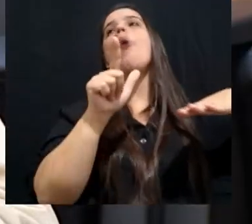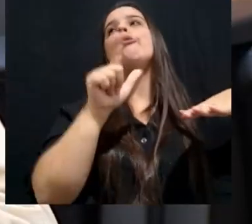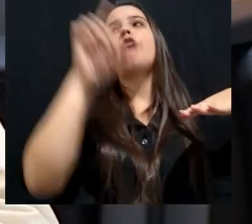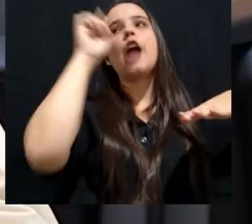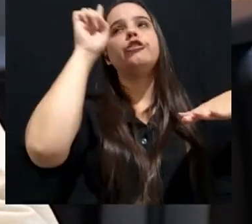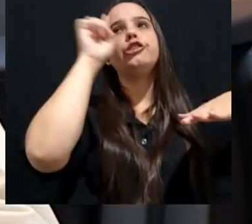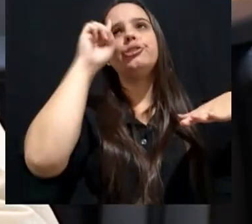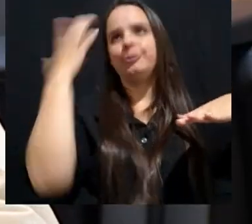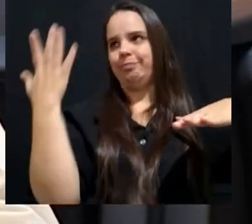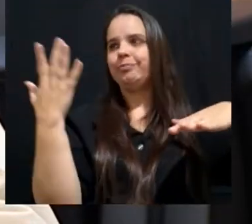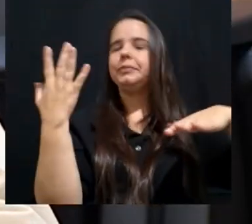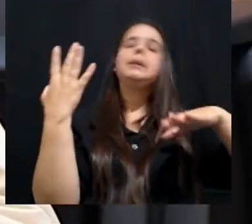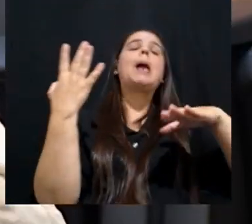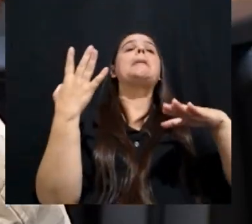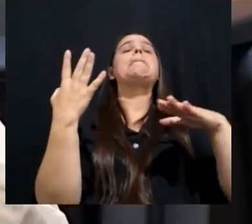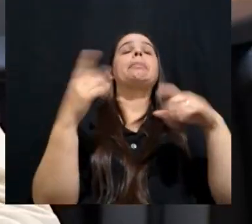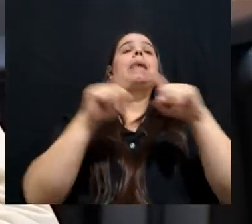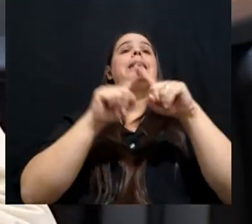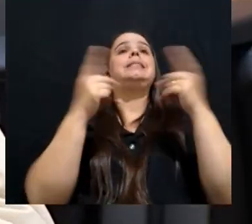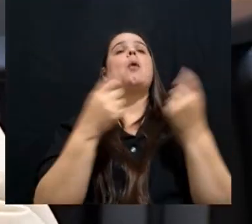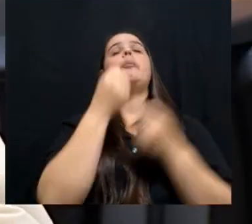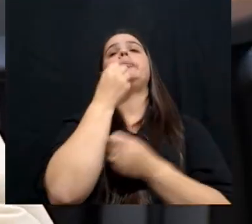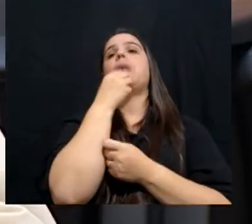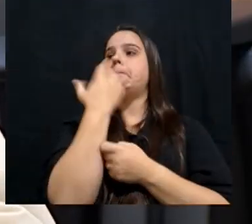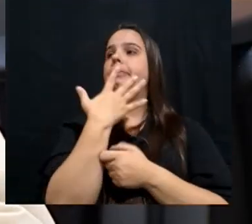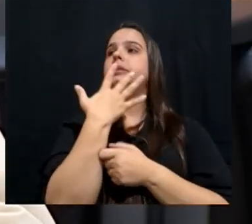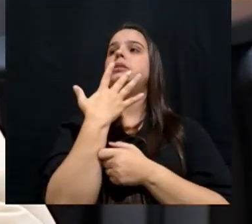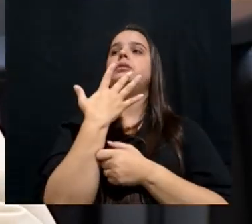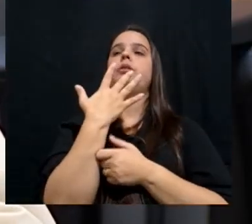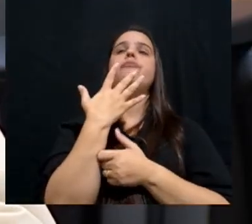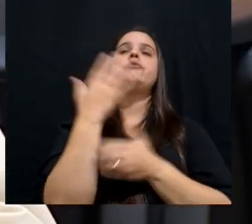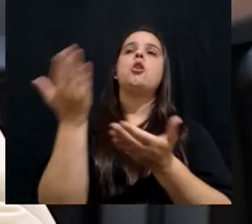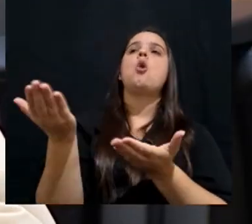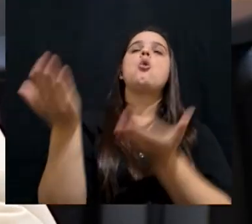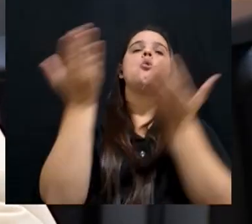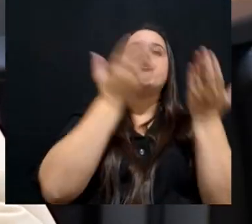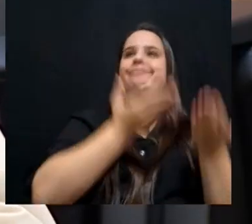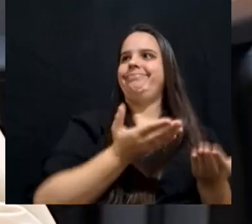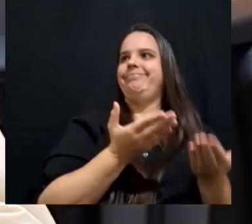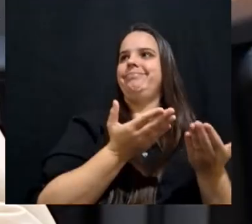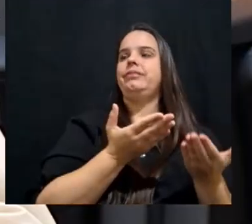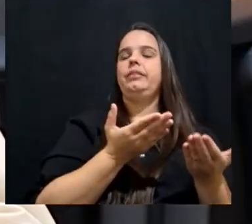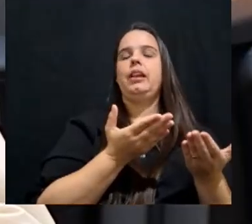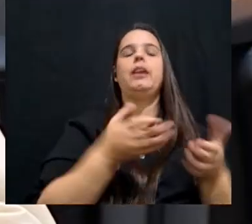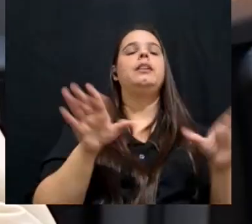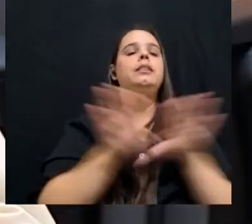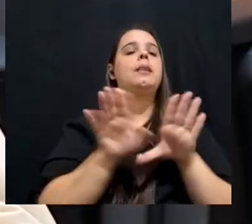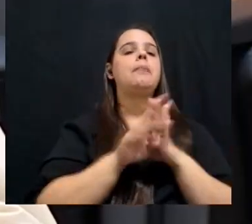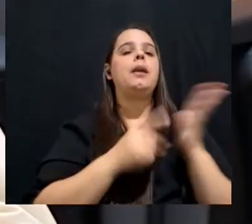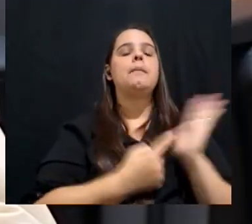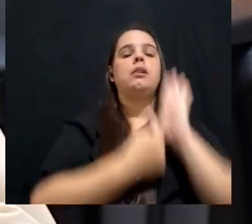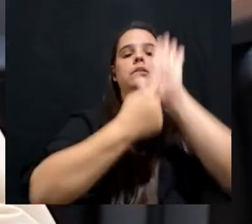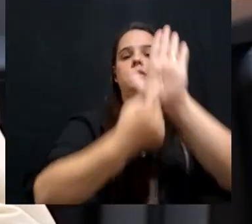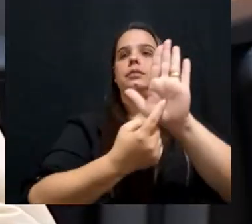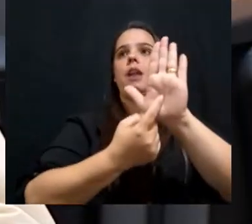importante convocar eles aqui, convidar eles aqui e eles poderem apresentar as etapas. Inclusive tive presencialmente